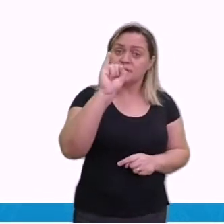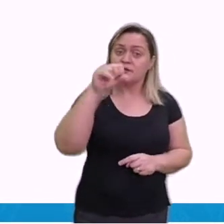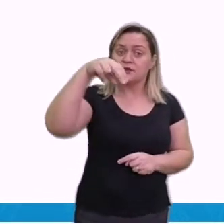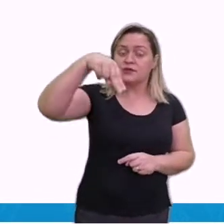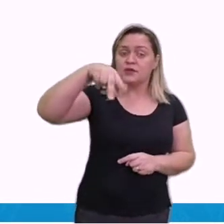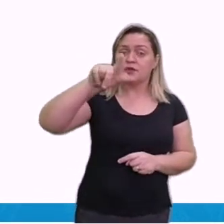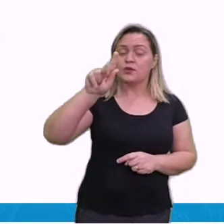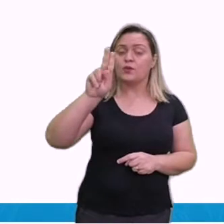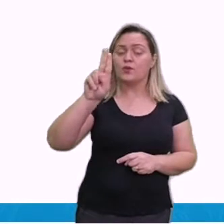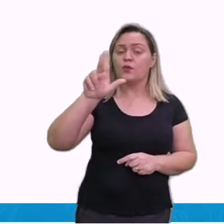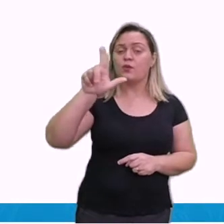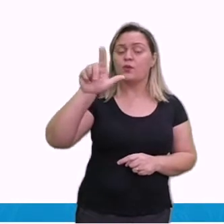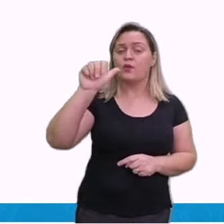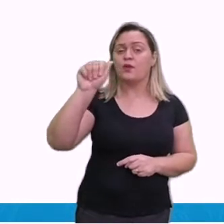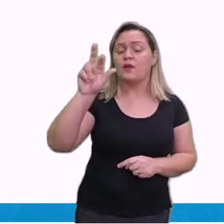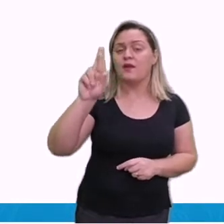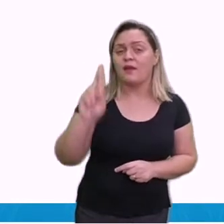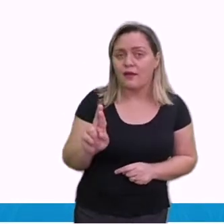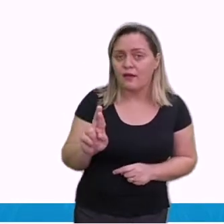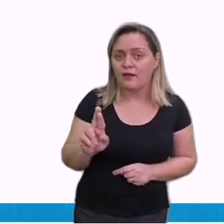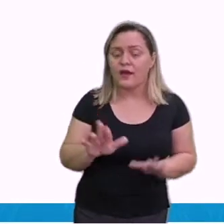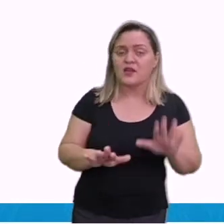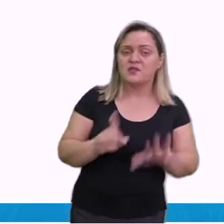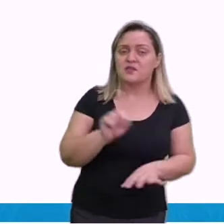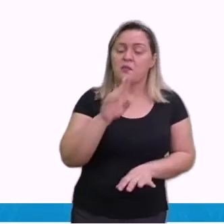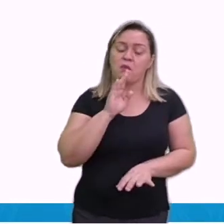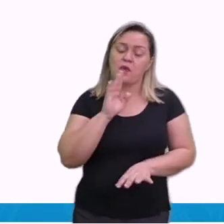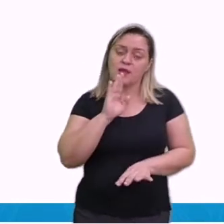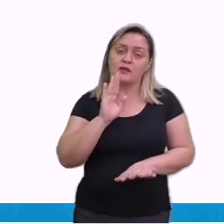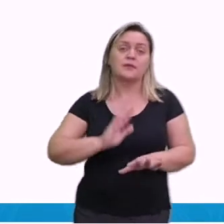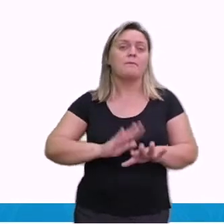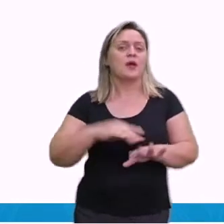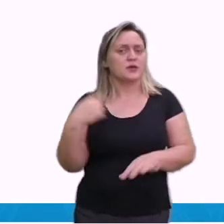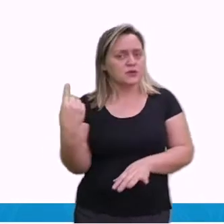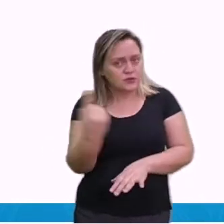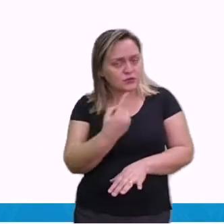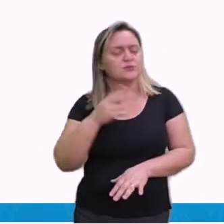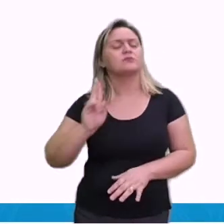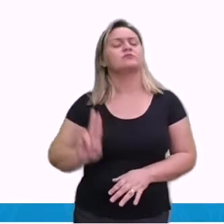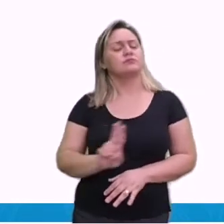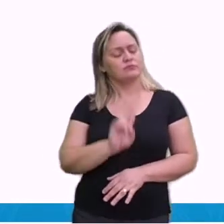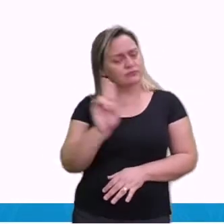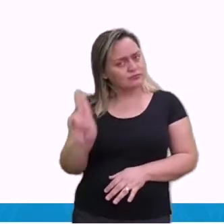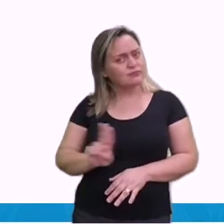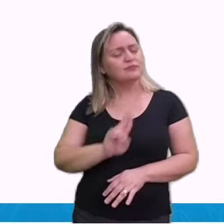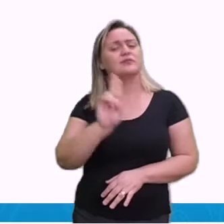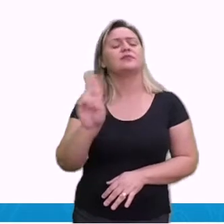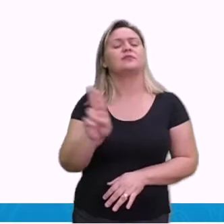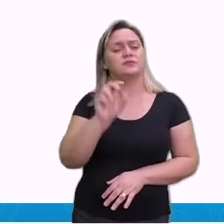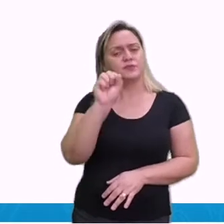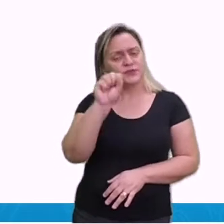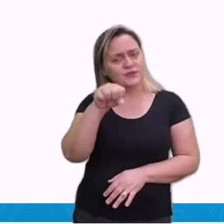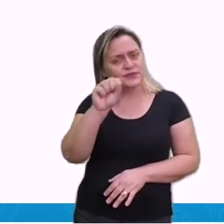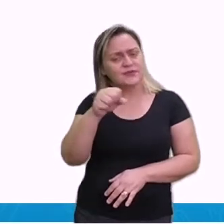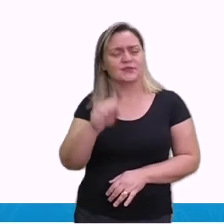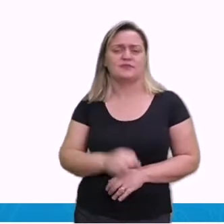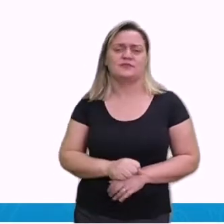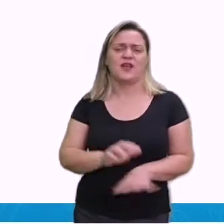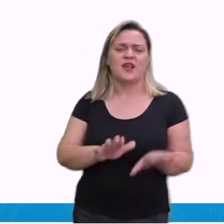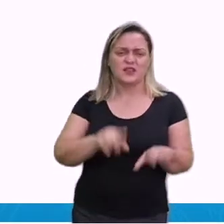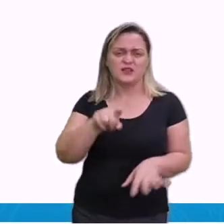de quantificar na língua portuguesa as palavras. Então, às vezes você pode ter um pouco de dúvida no